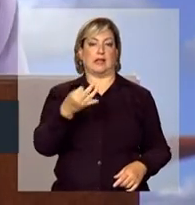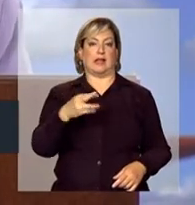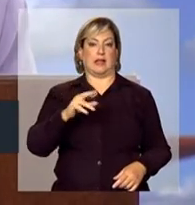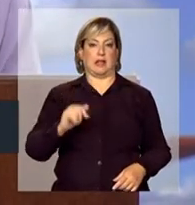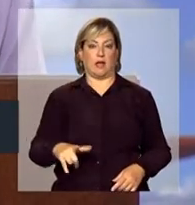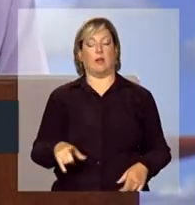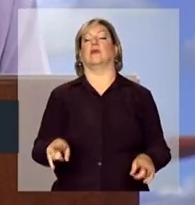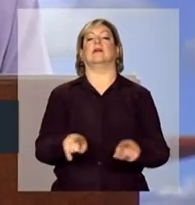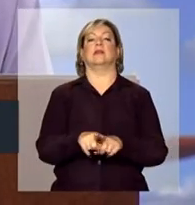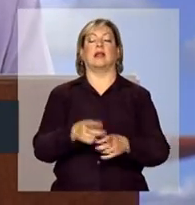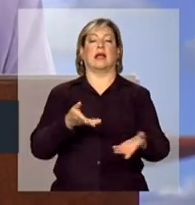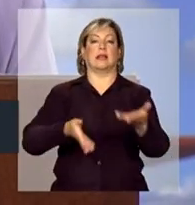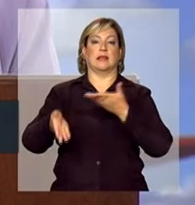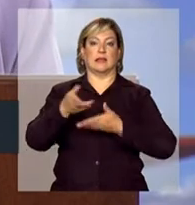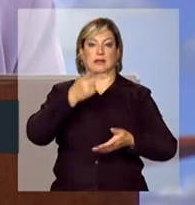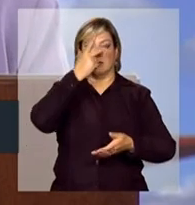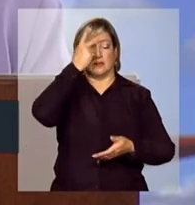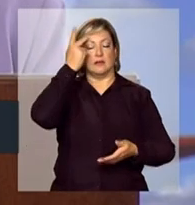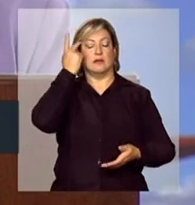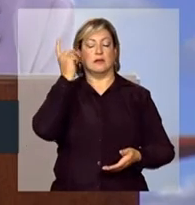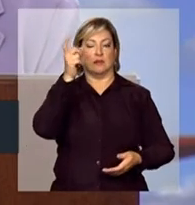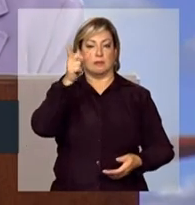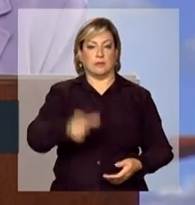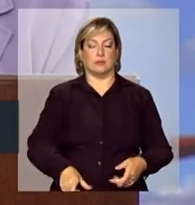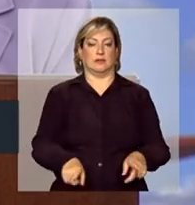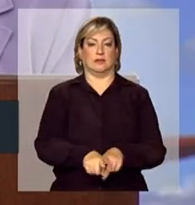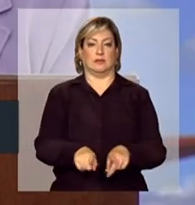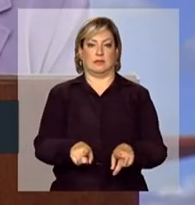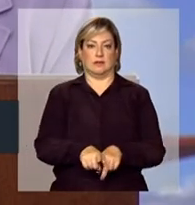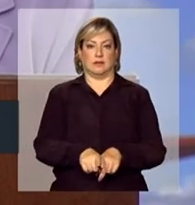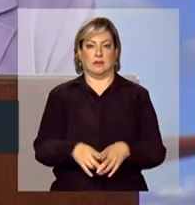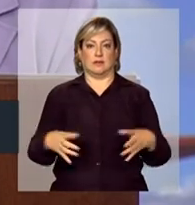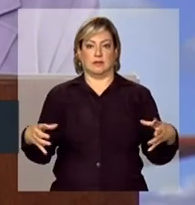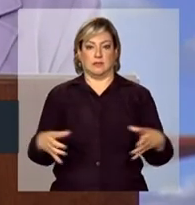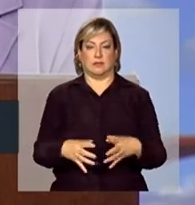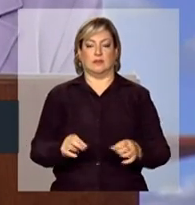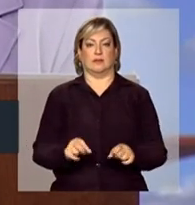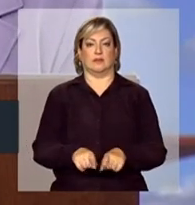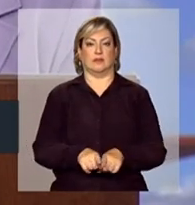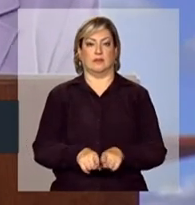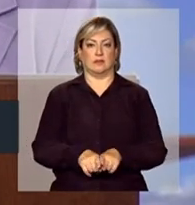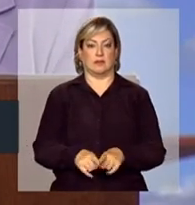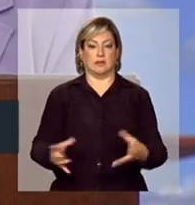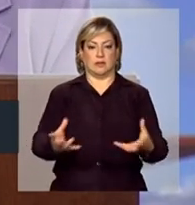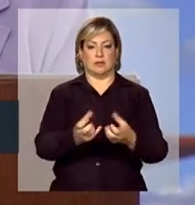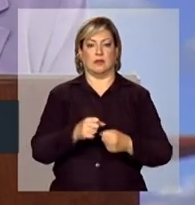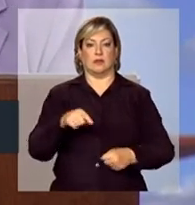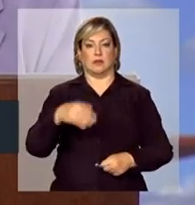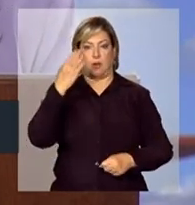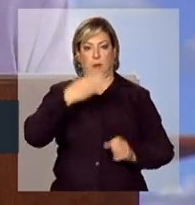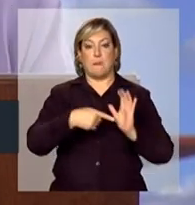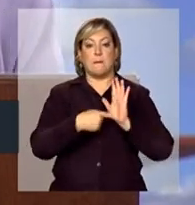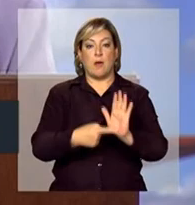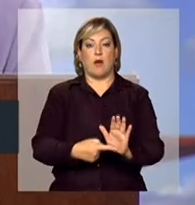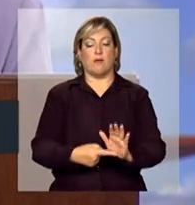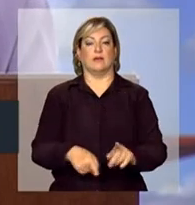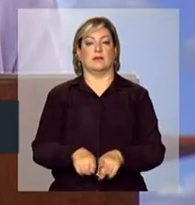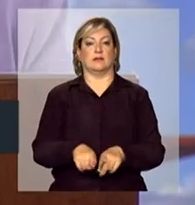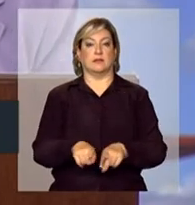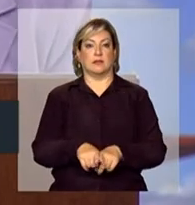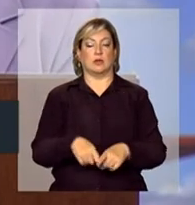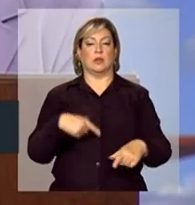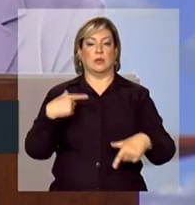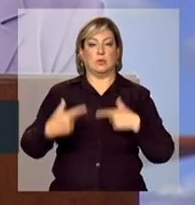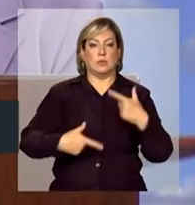atendimento humanizado e coleta da prova núcleo de atendimento às mulheres das Fronteiras